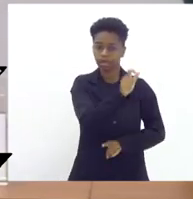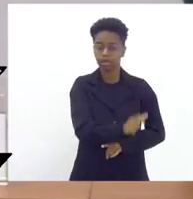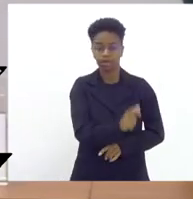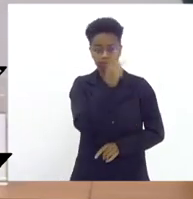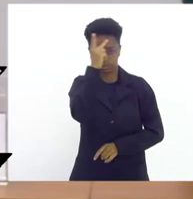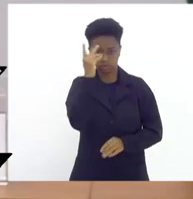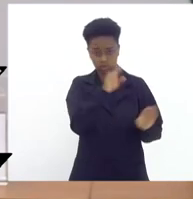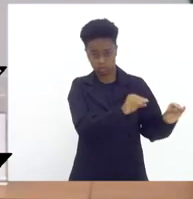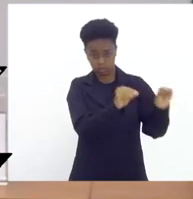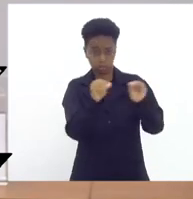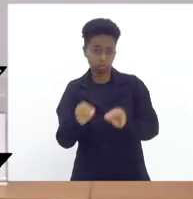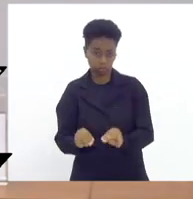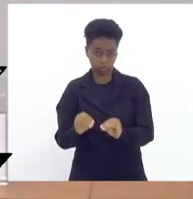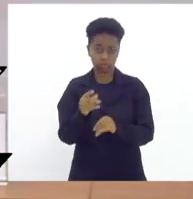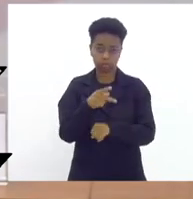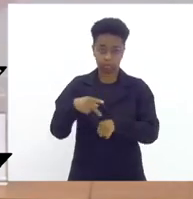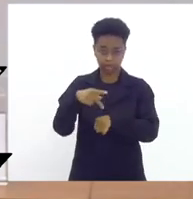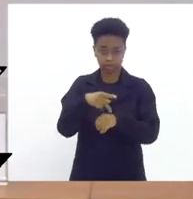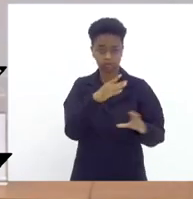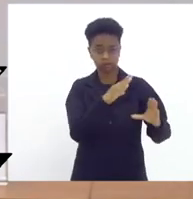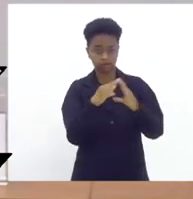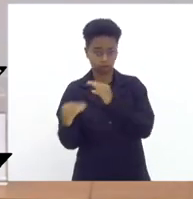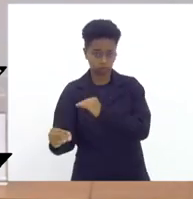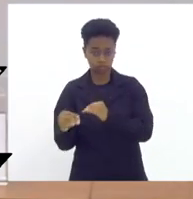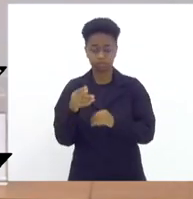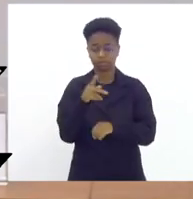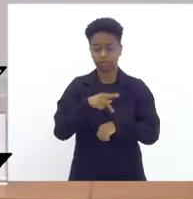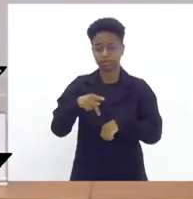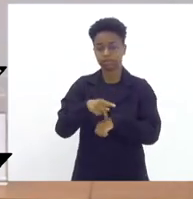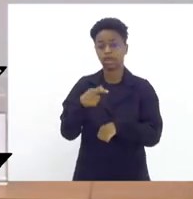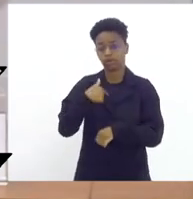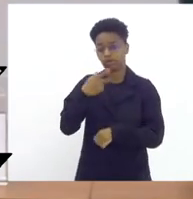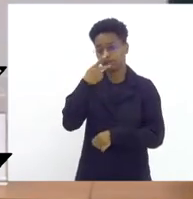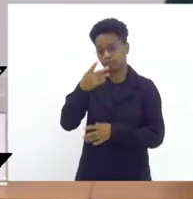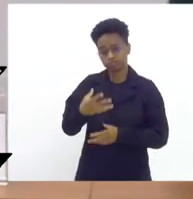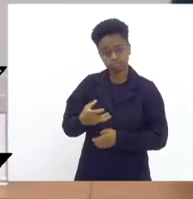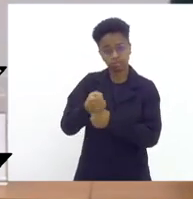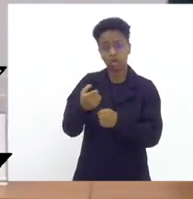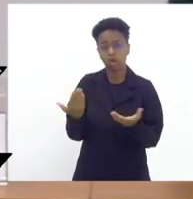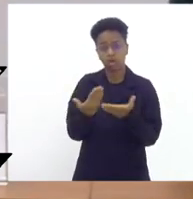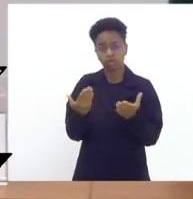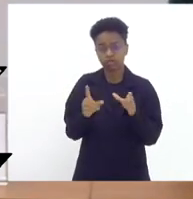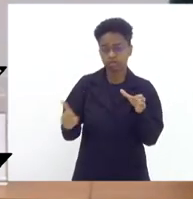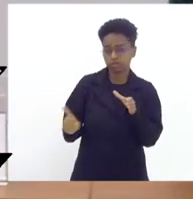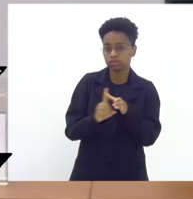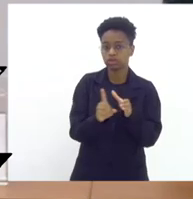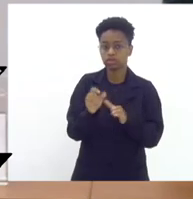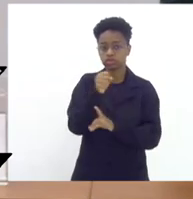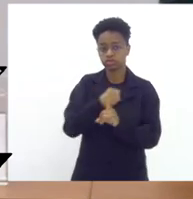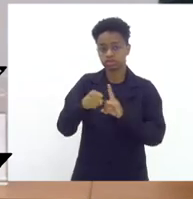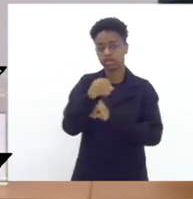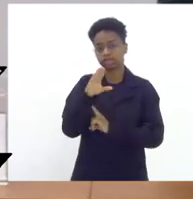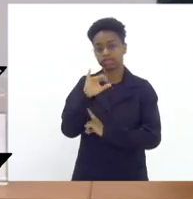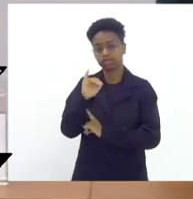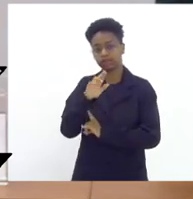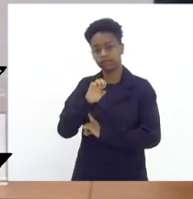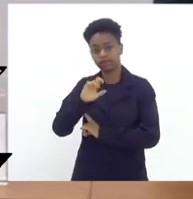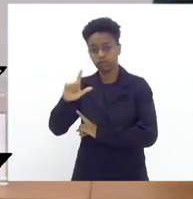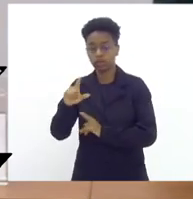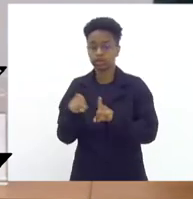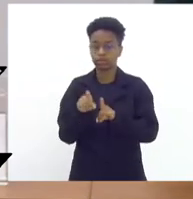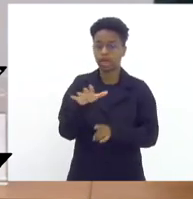refugiados também estão os contando como sociedade civil organizado ou não e esferas do poder